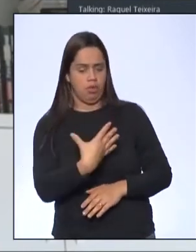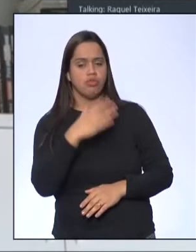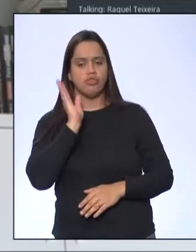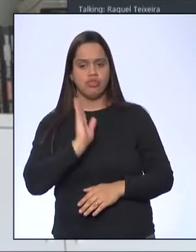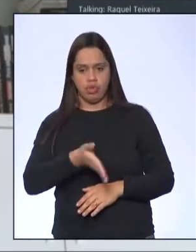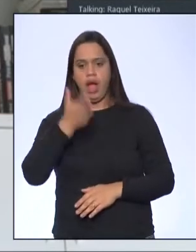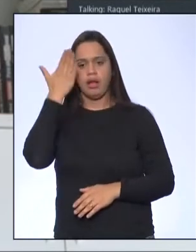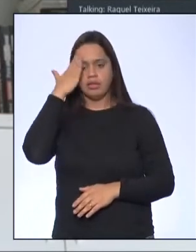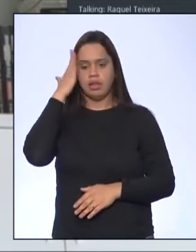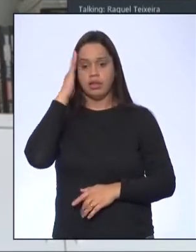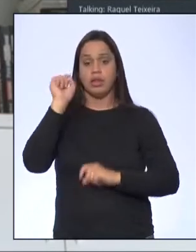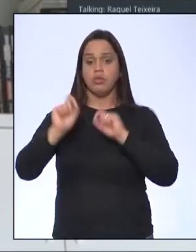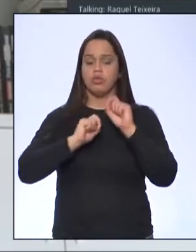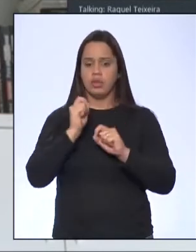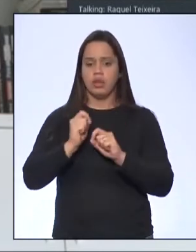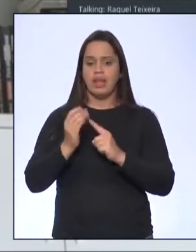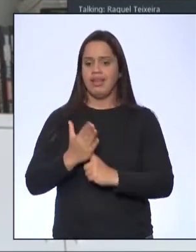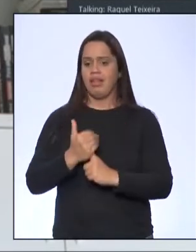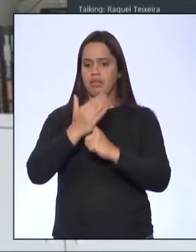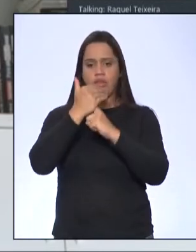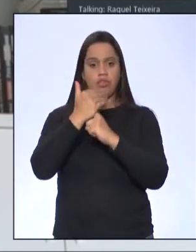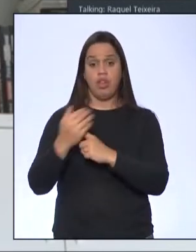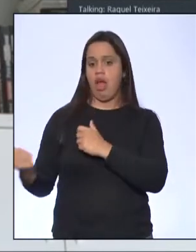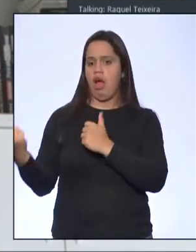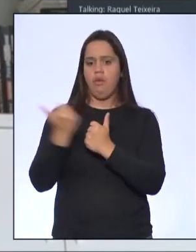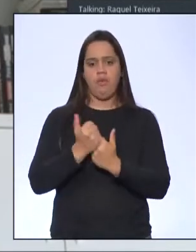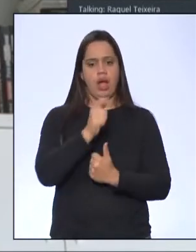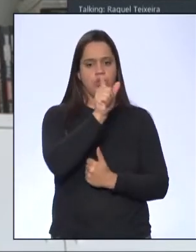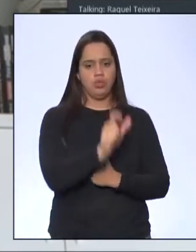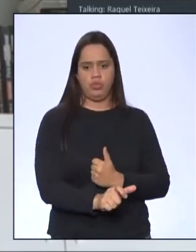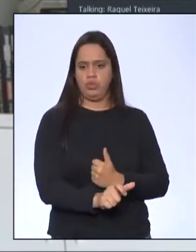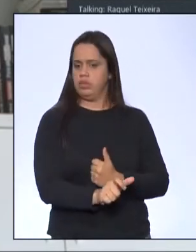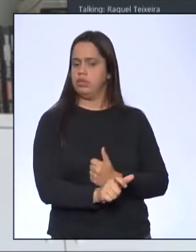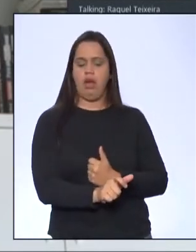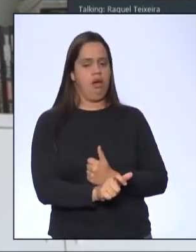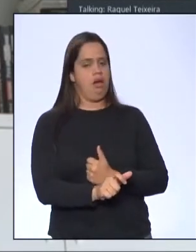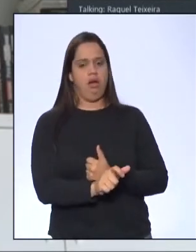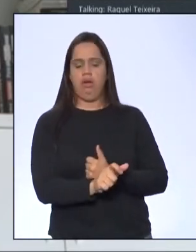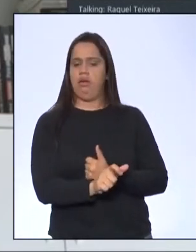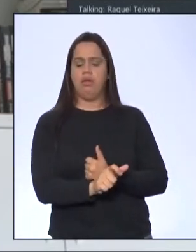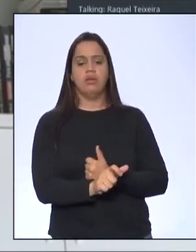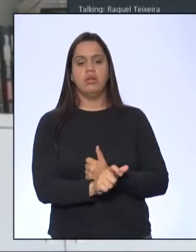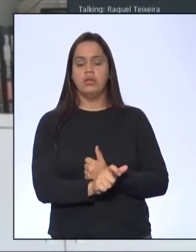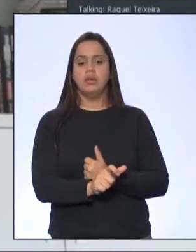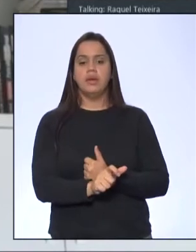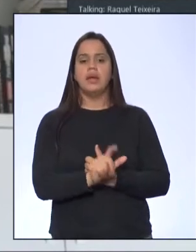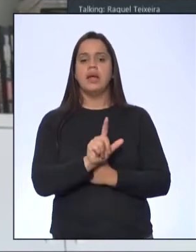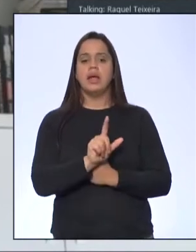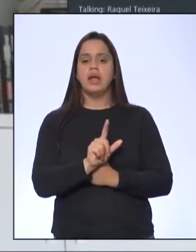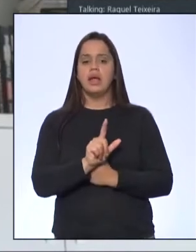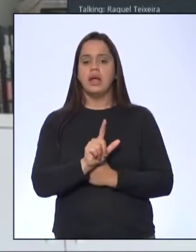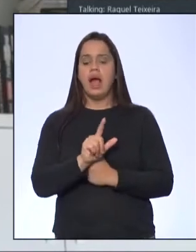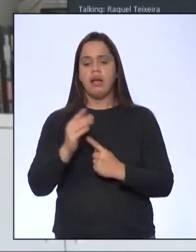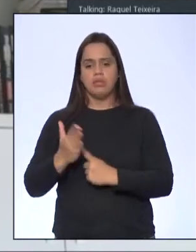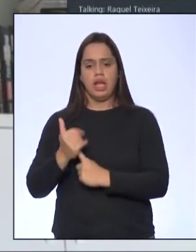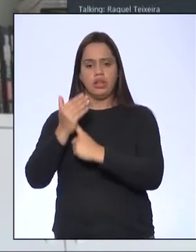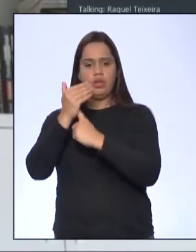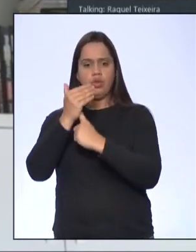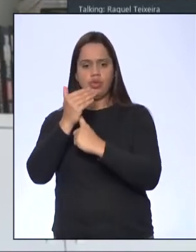entenderam que a tecnologia não vai substituir o professor nunca na vida, ele pode